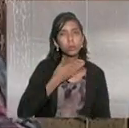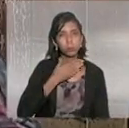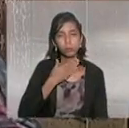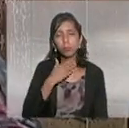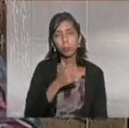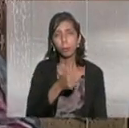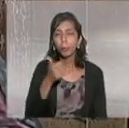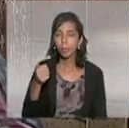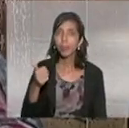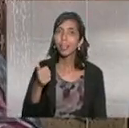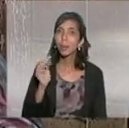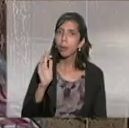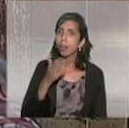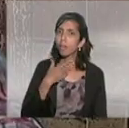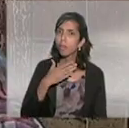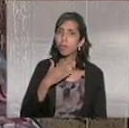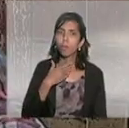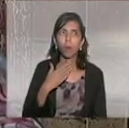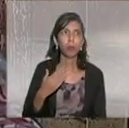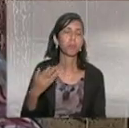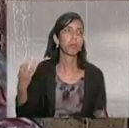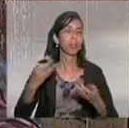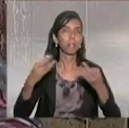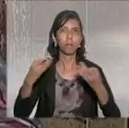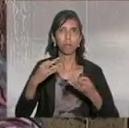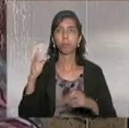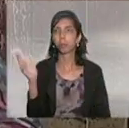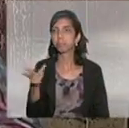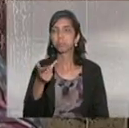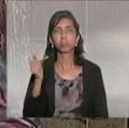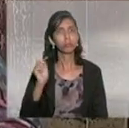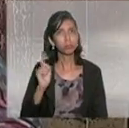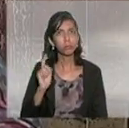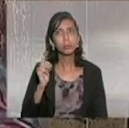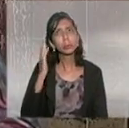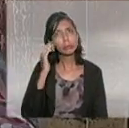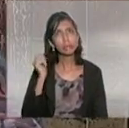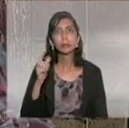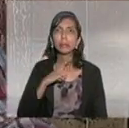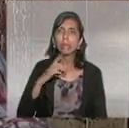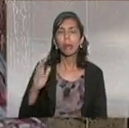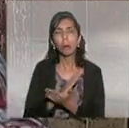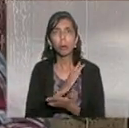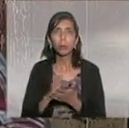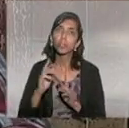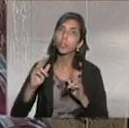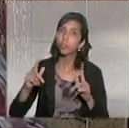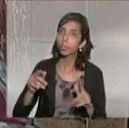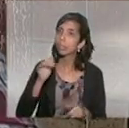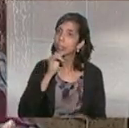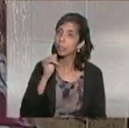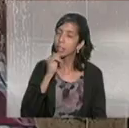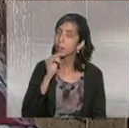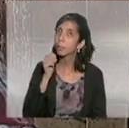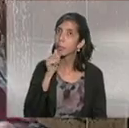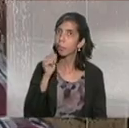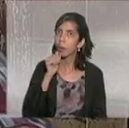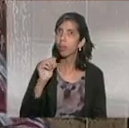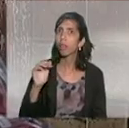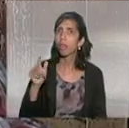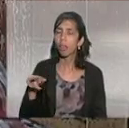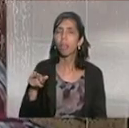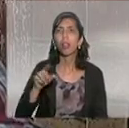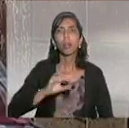afinado, evidentemente, não vai desafinar, mas precisa ter uma voz enorme, né? Claro que a gente tem, assim, exceções, por exemplo, a Silvia Massari, uma ótima atriz,